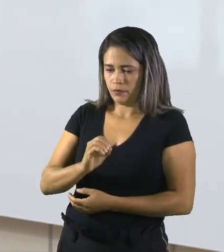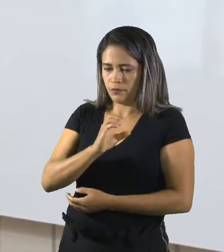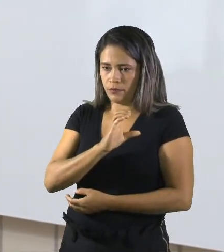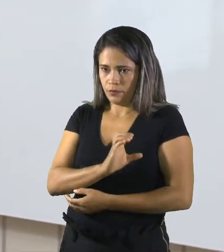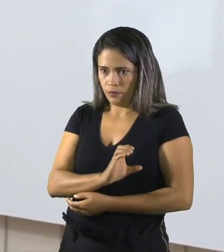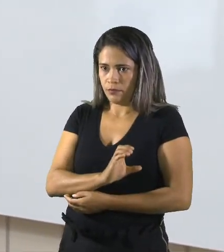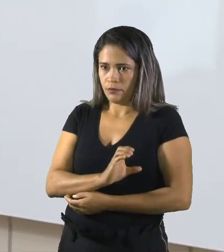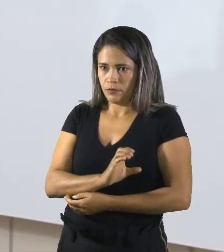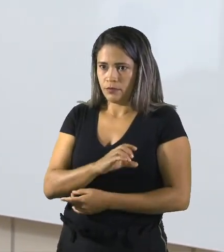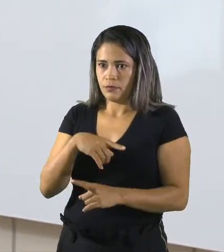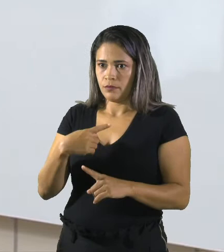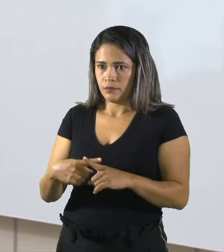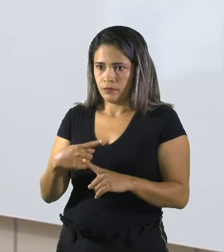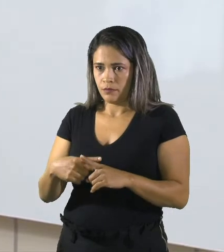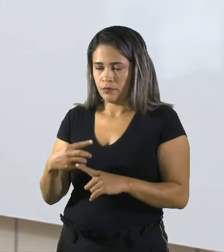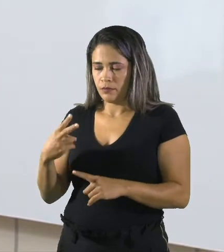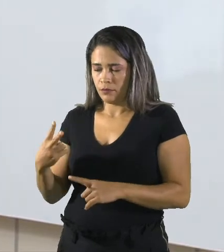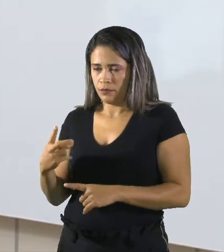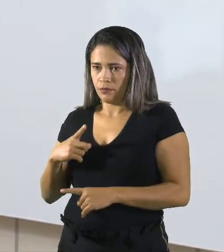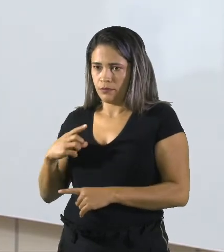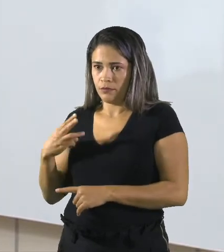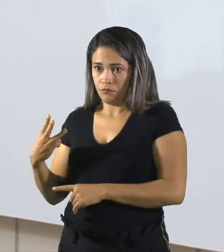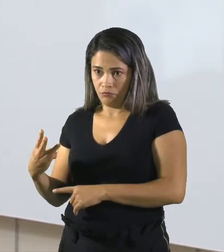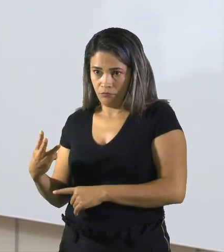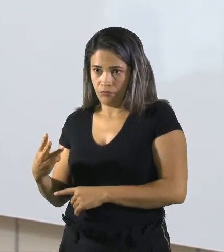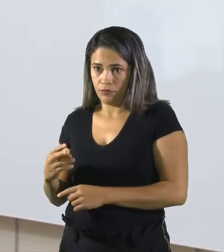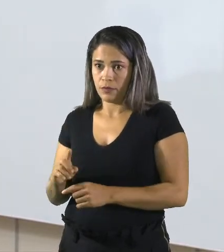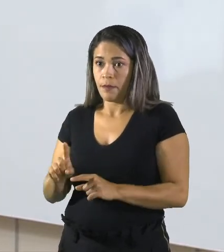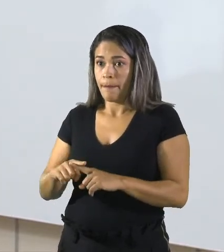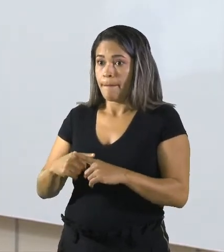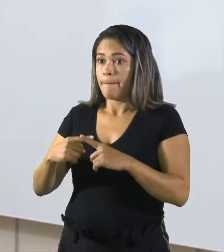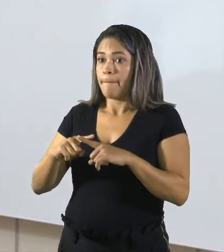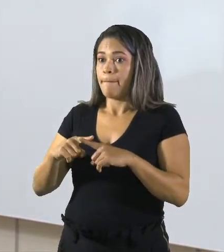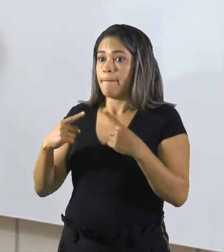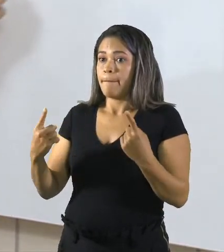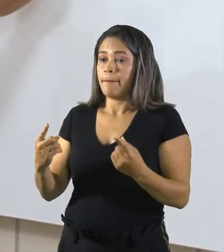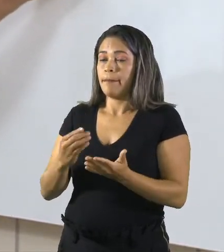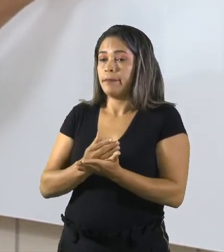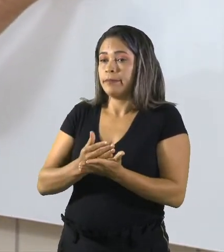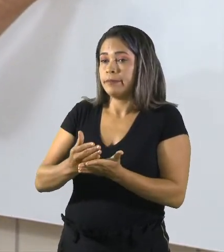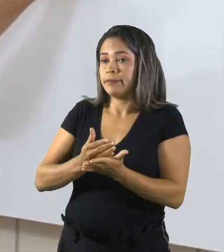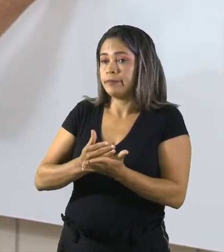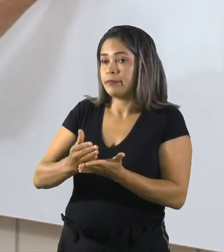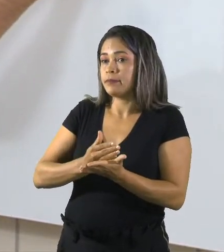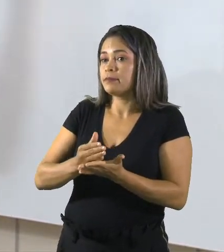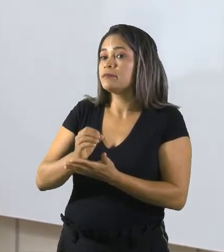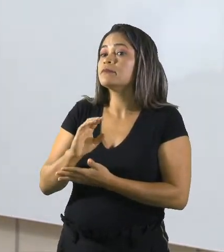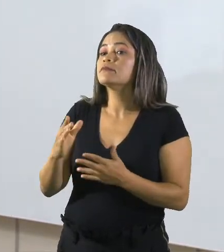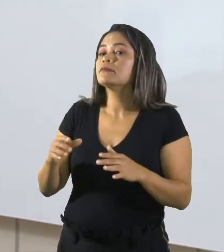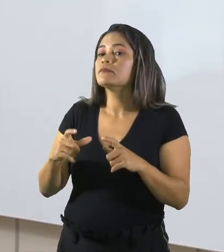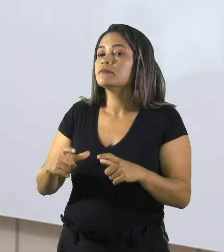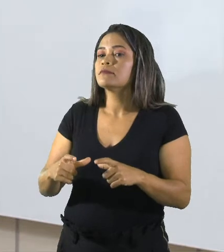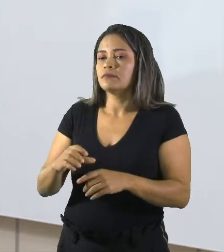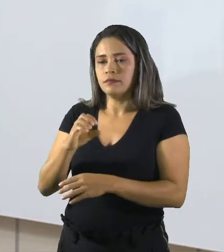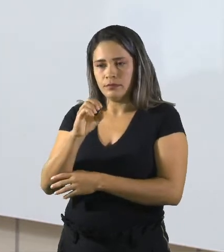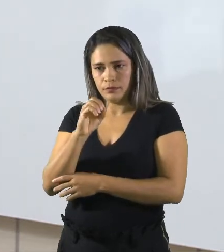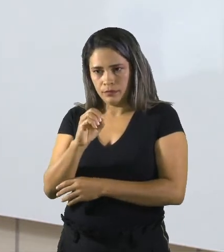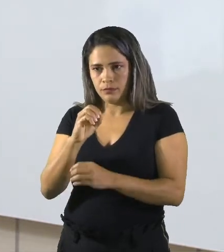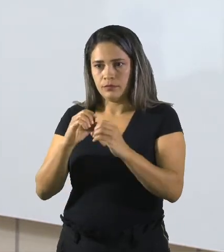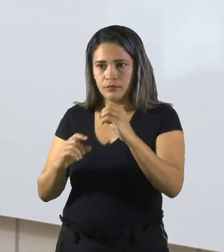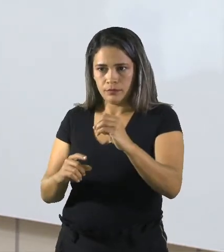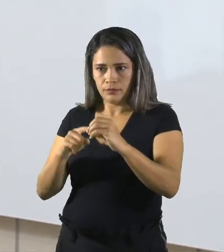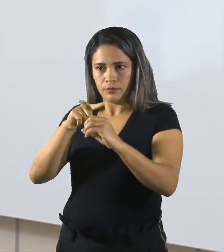BOC, porque ele tem esses 3 pontos, mas o vértice desse ângulo é sempre o ponto O,